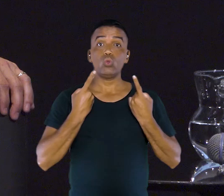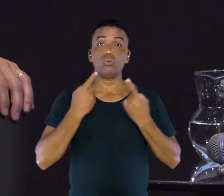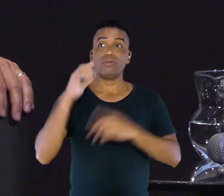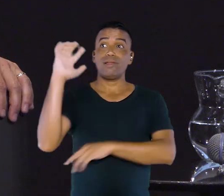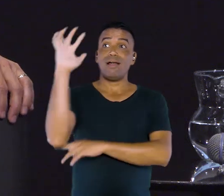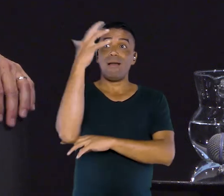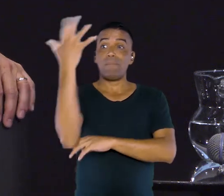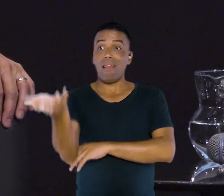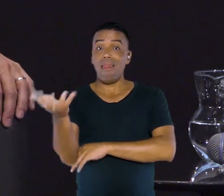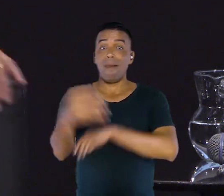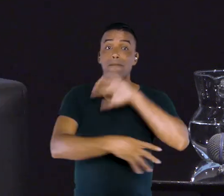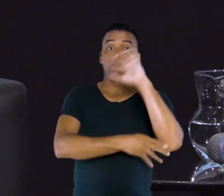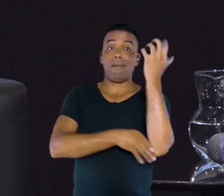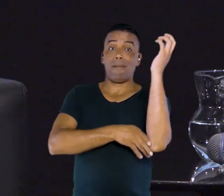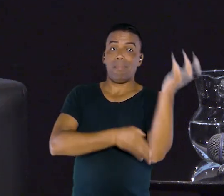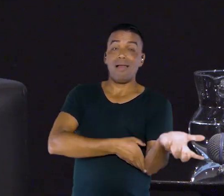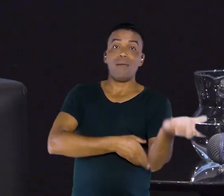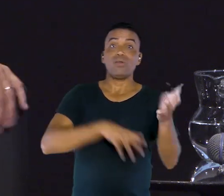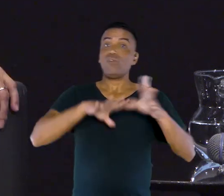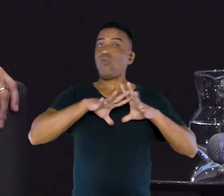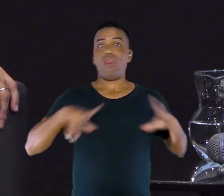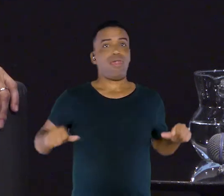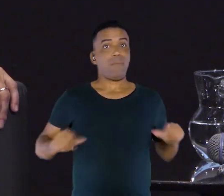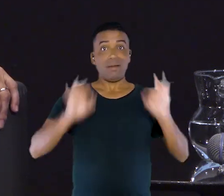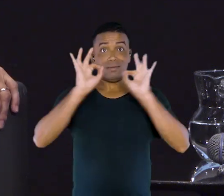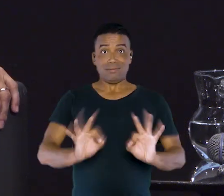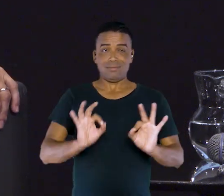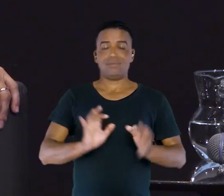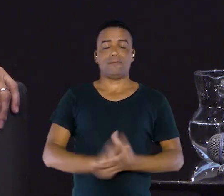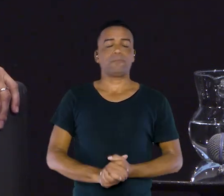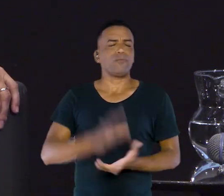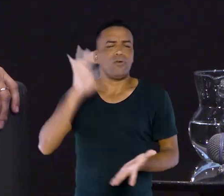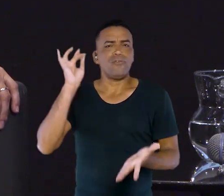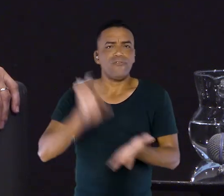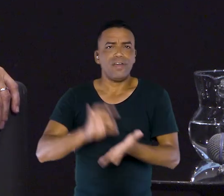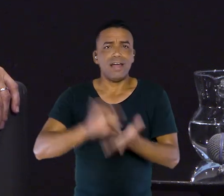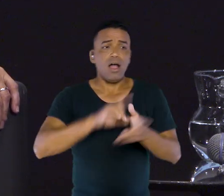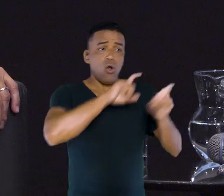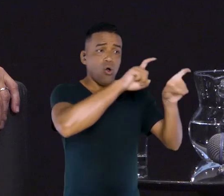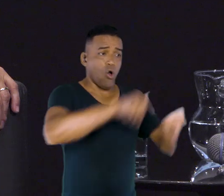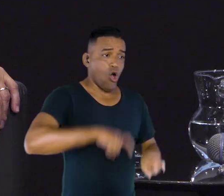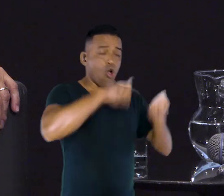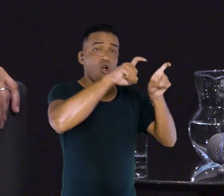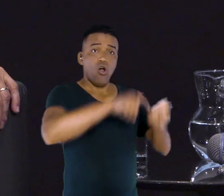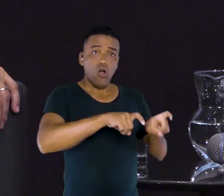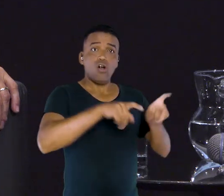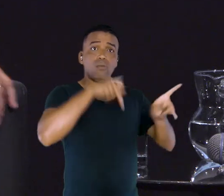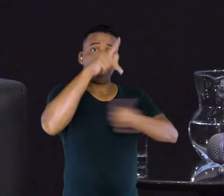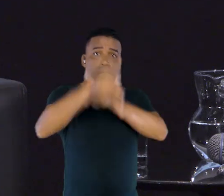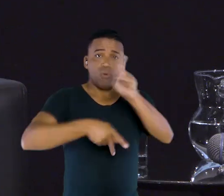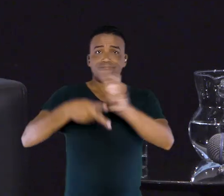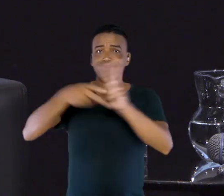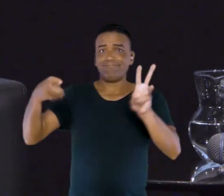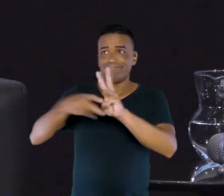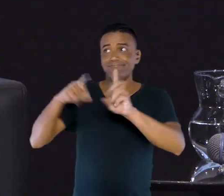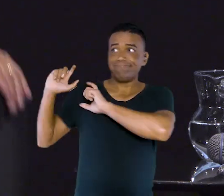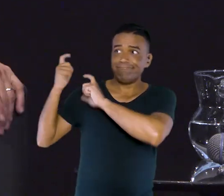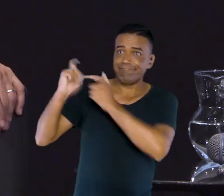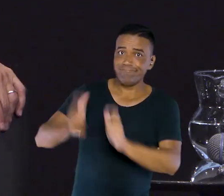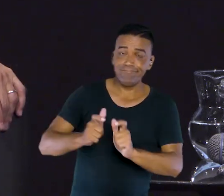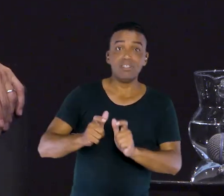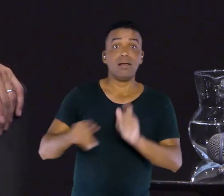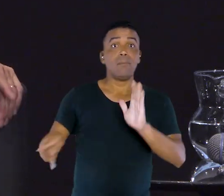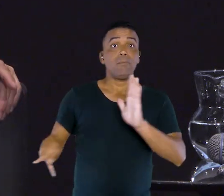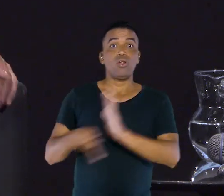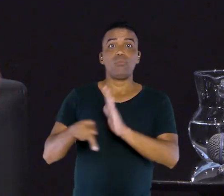no meio da roça. A ideia de que aquela roça não foi limpa direito, né? E, na verdade, essas roças indígenas e roças tradicionais, eu